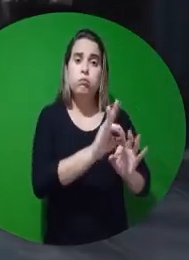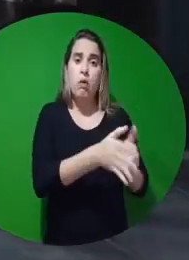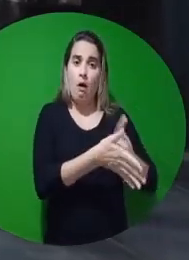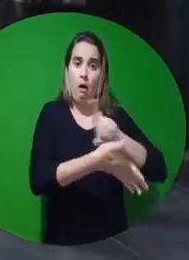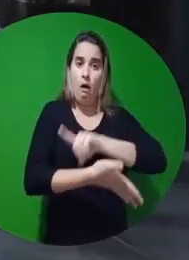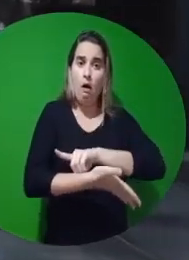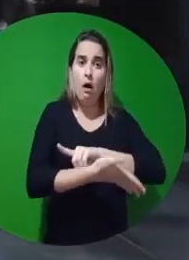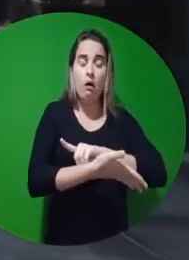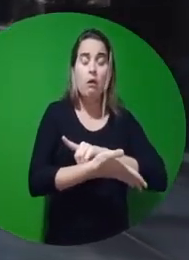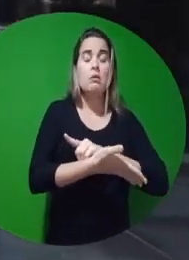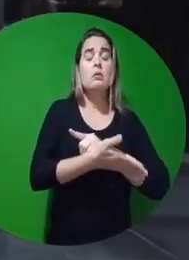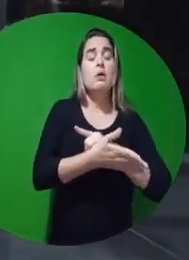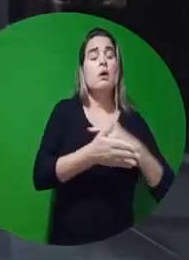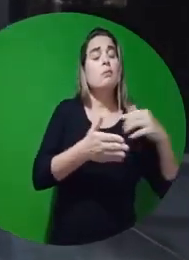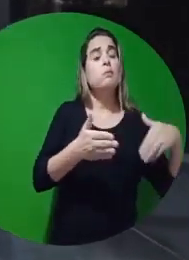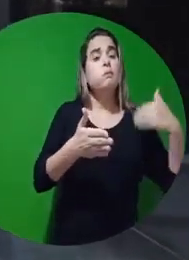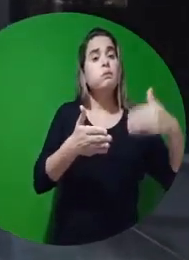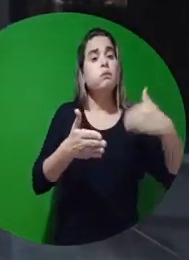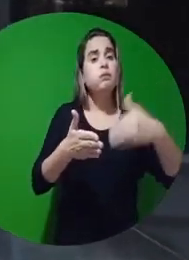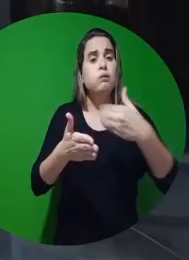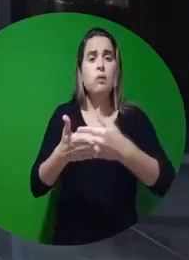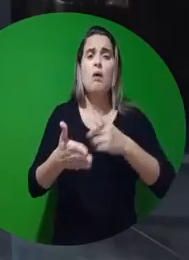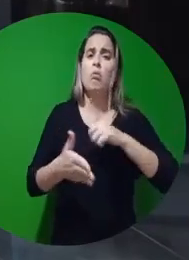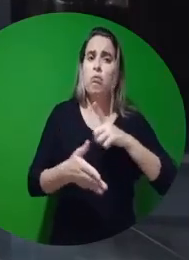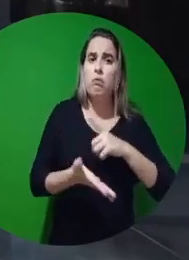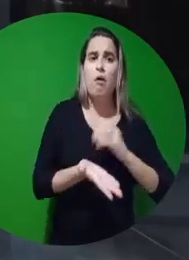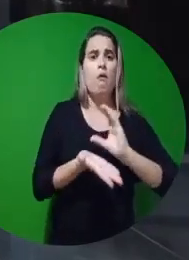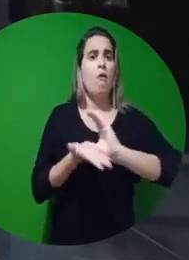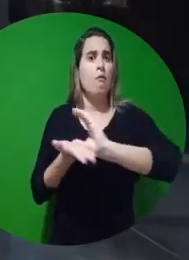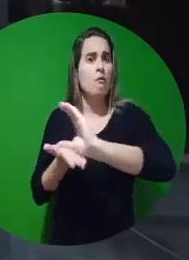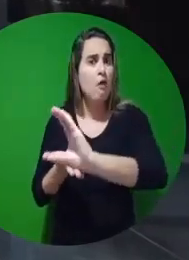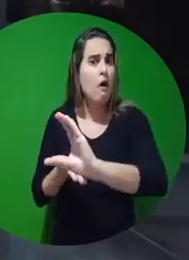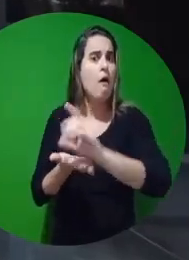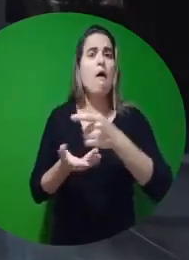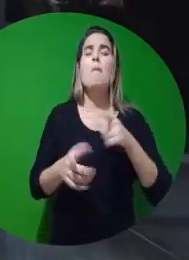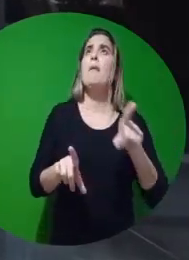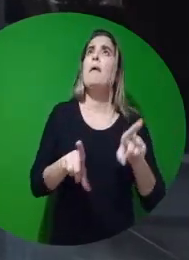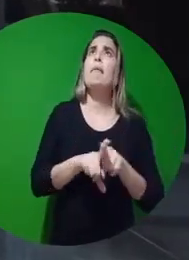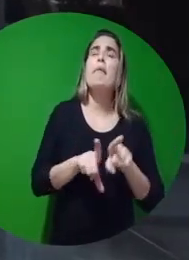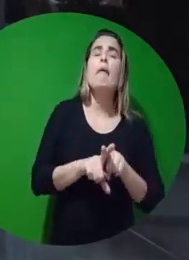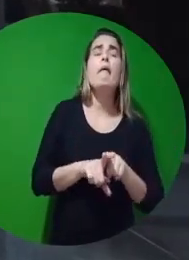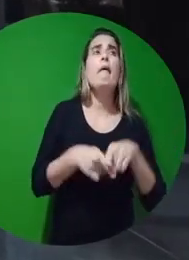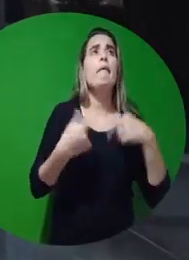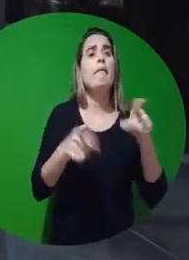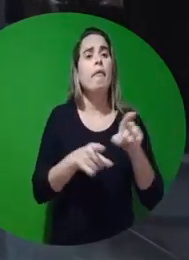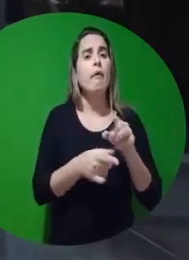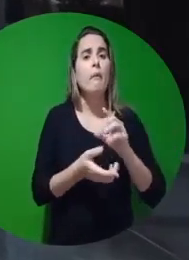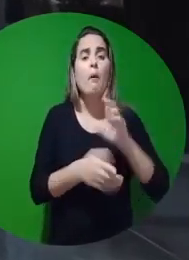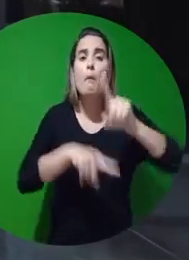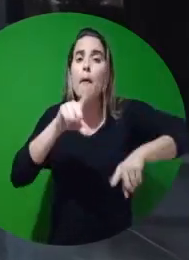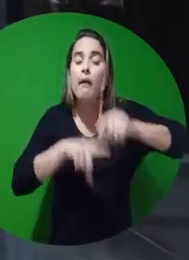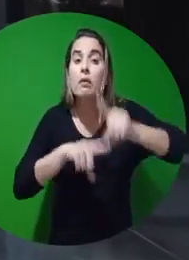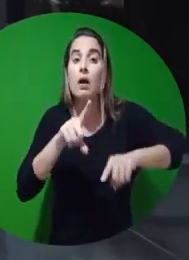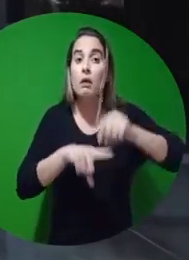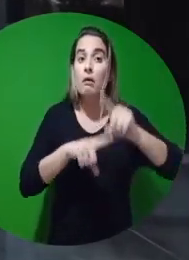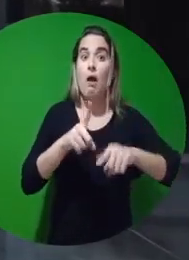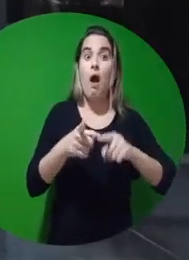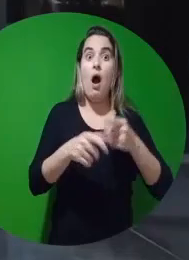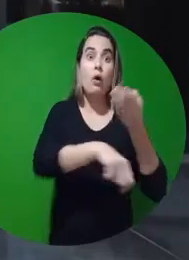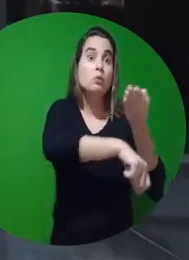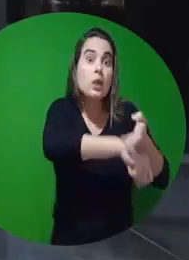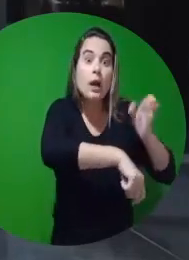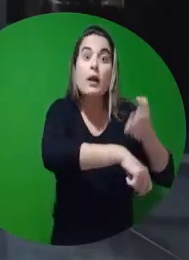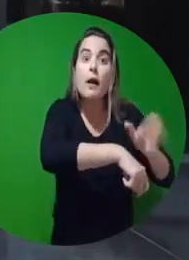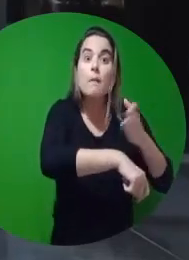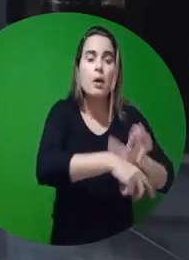plano integrado das eleições operei lá consta os o orçamento que nós temos à disposição o material